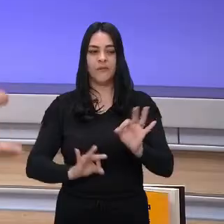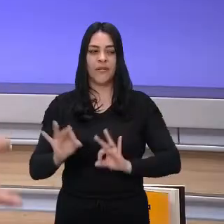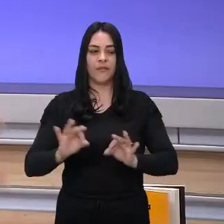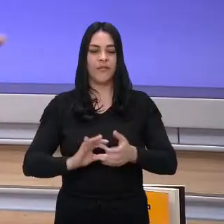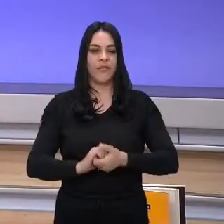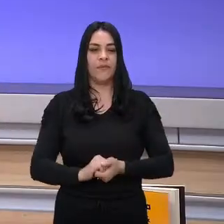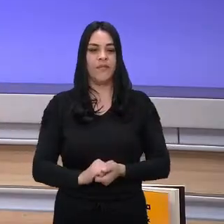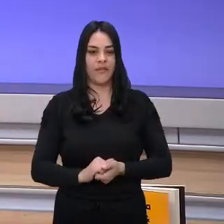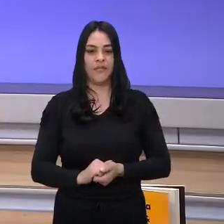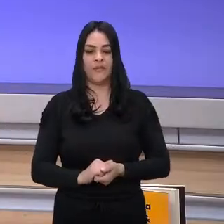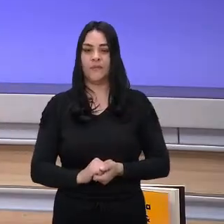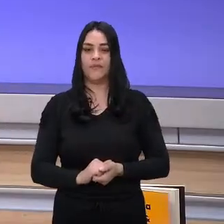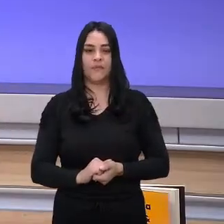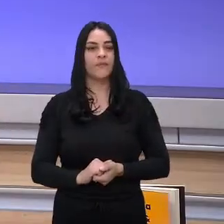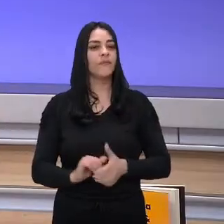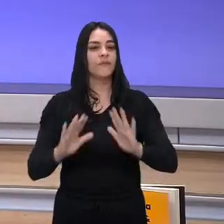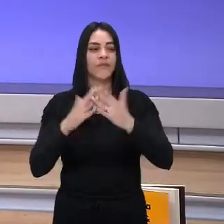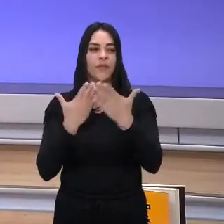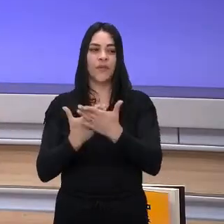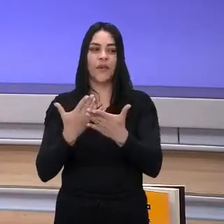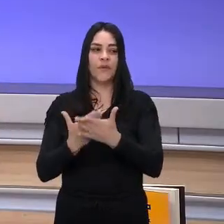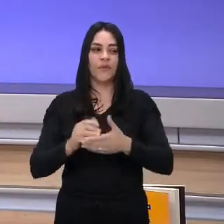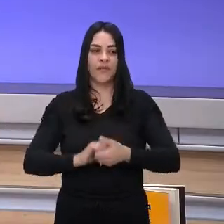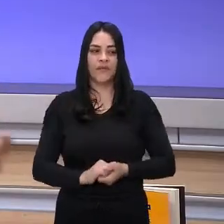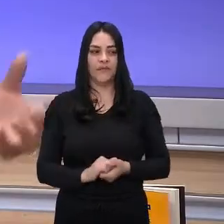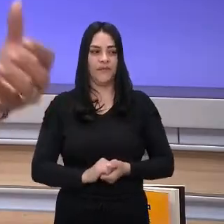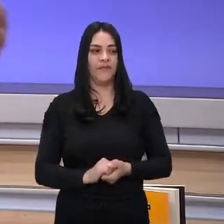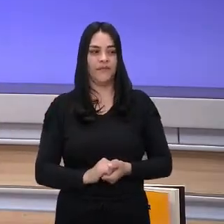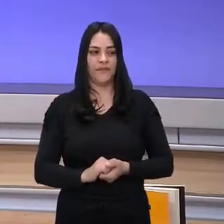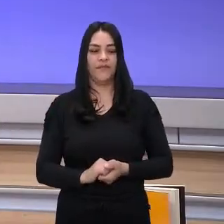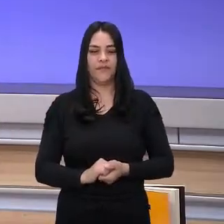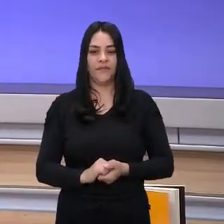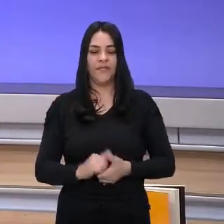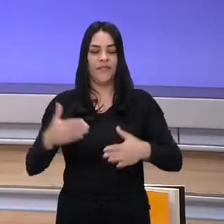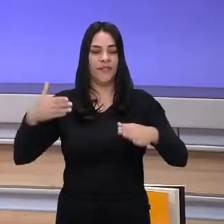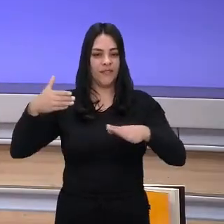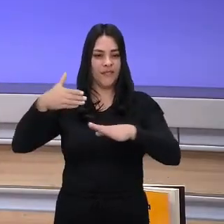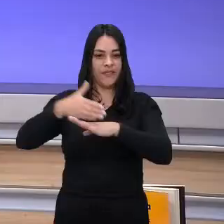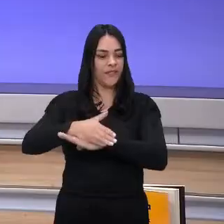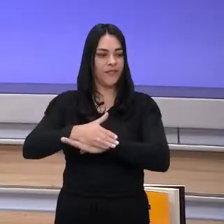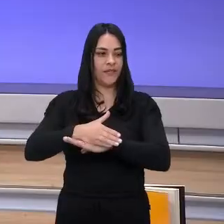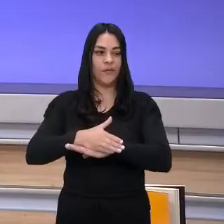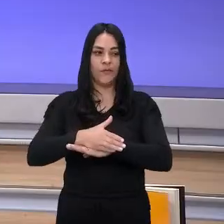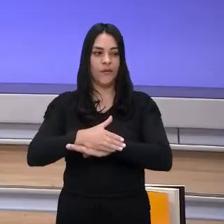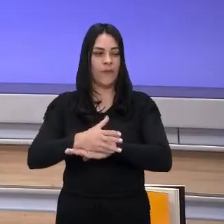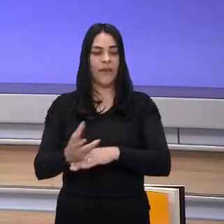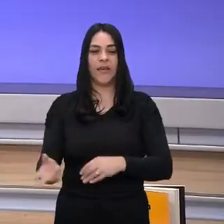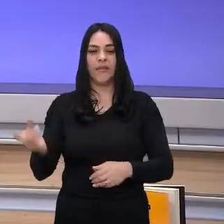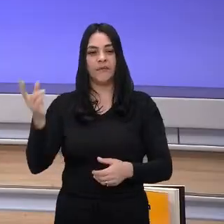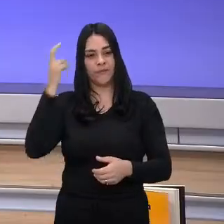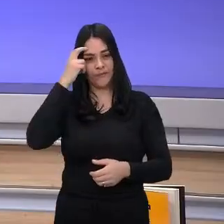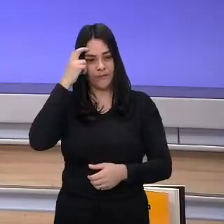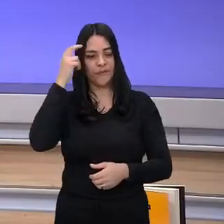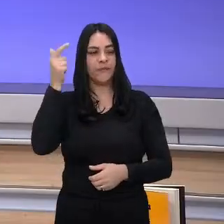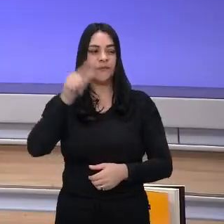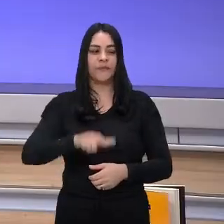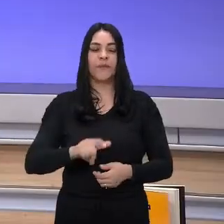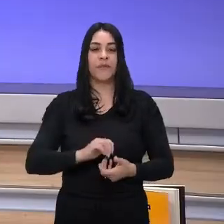própria escola, ou muitas vezes para eles mesmos. Então, entra aquela cultura novamente.